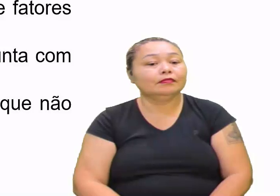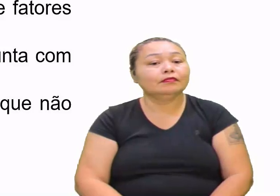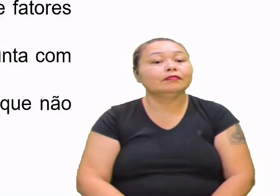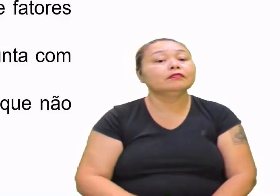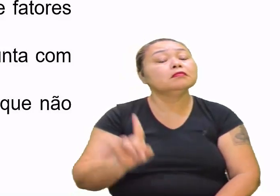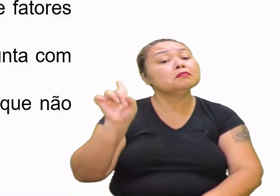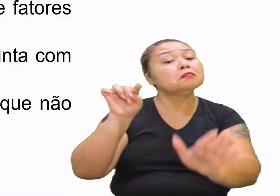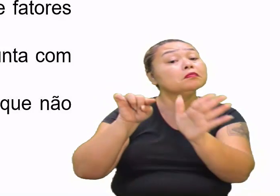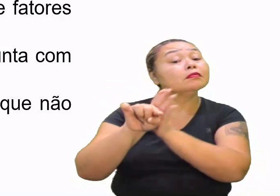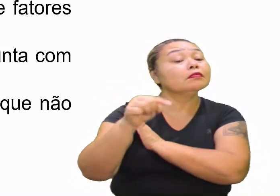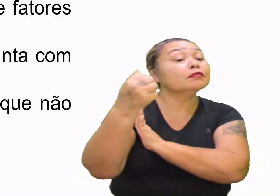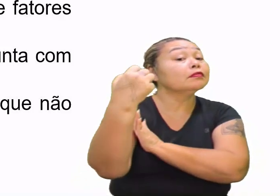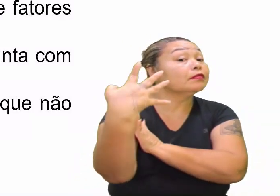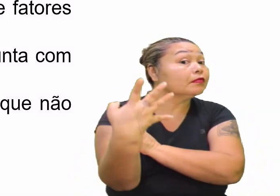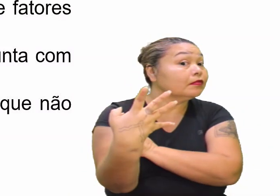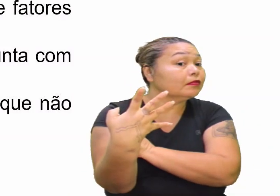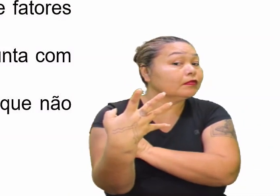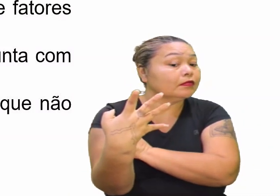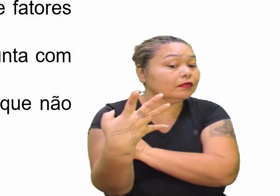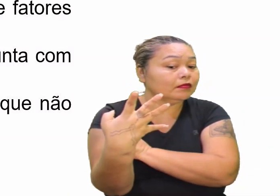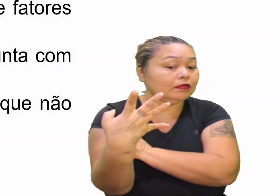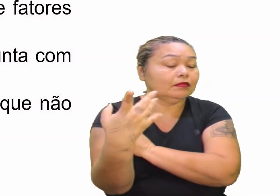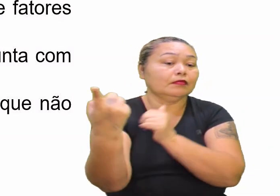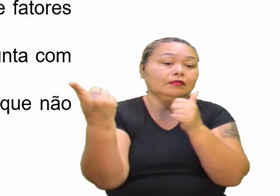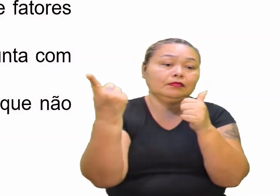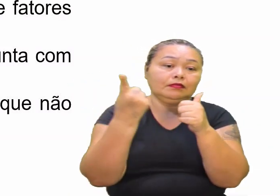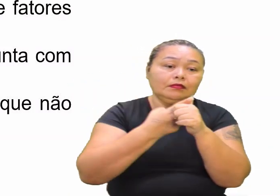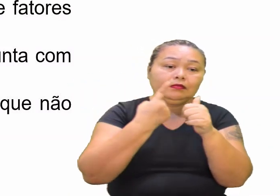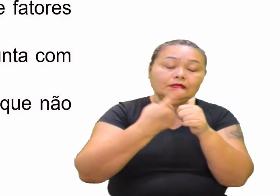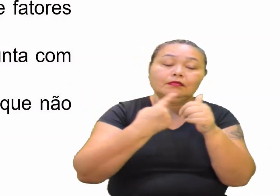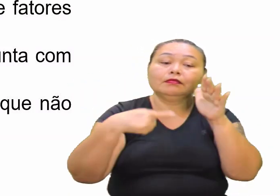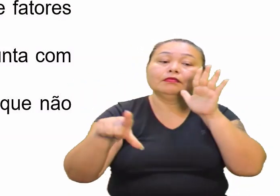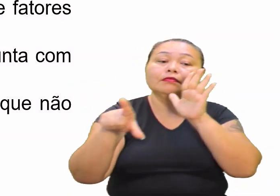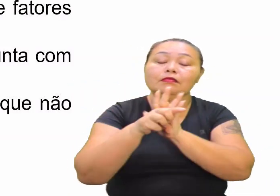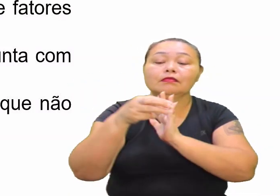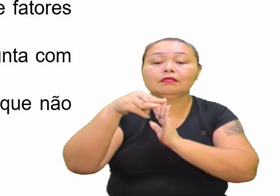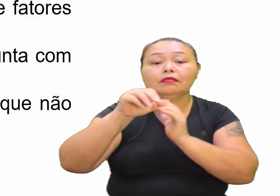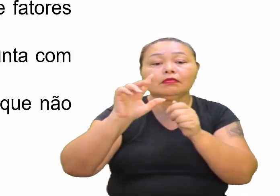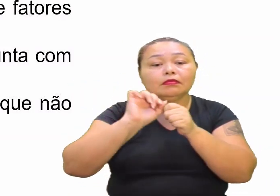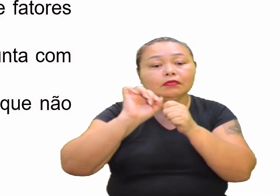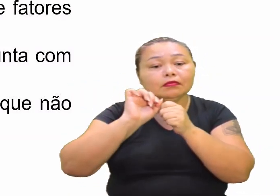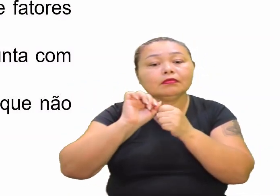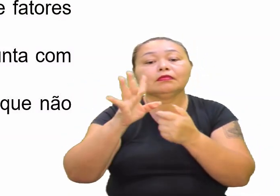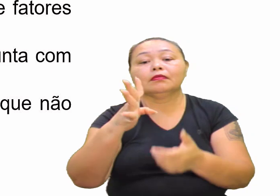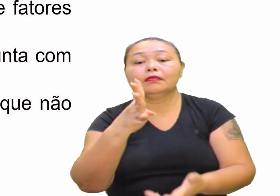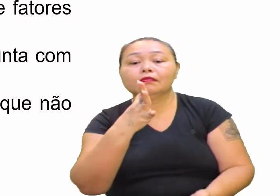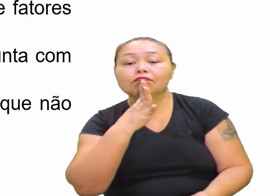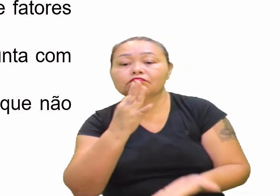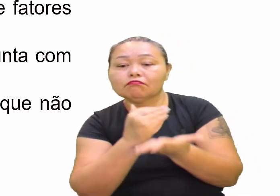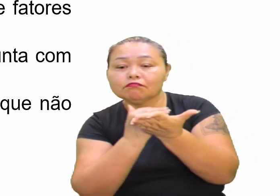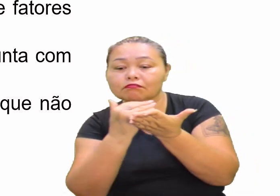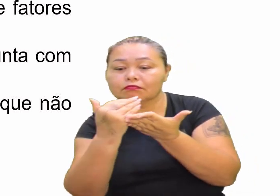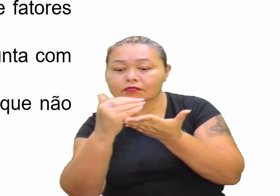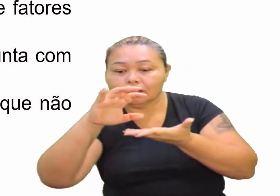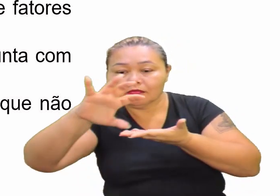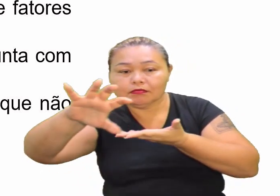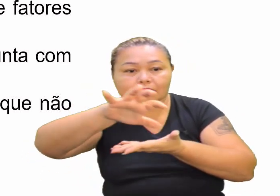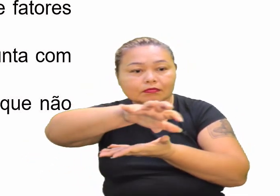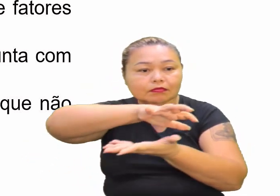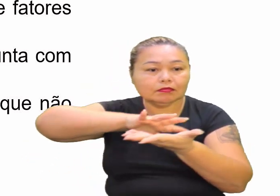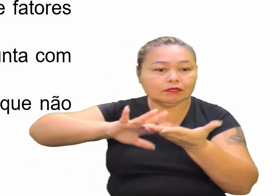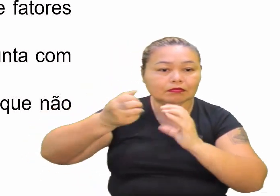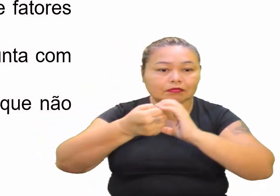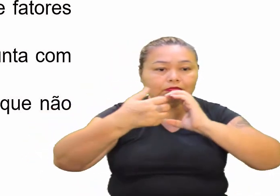Questão de número 4. A primeira lei de Mendel, conhecida também como princípio da segregação das características ou lei